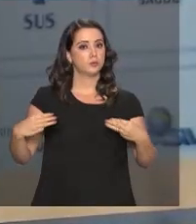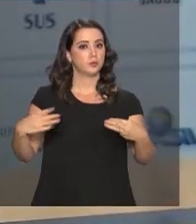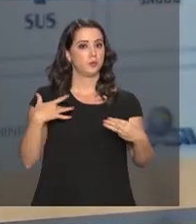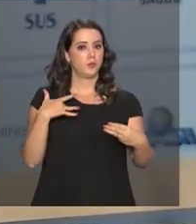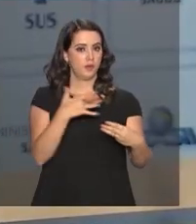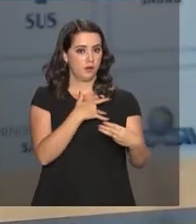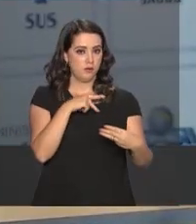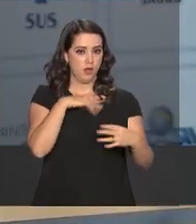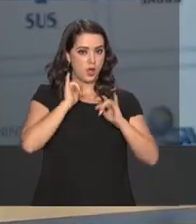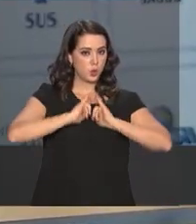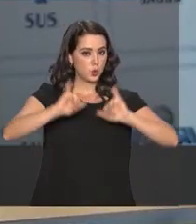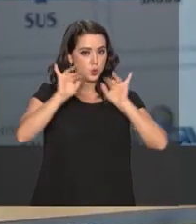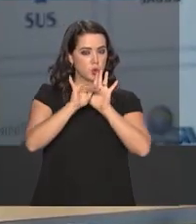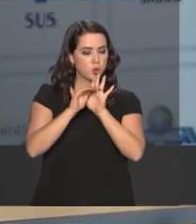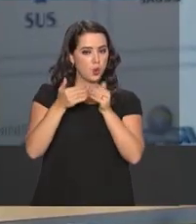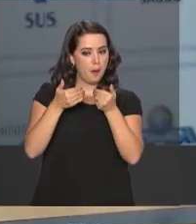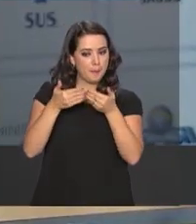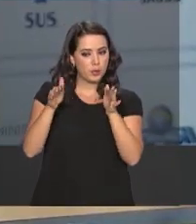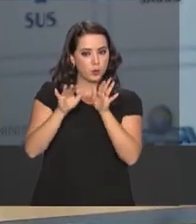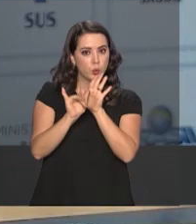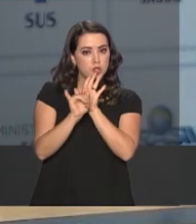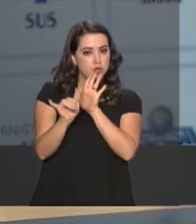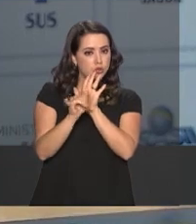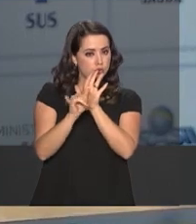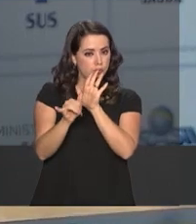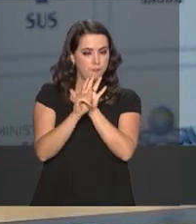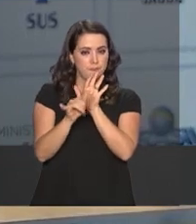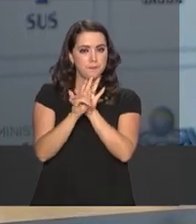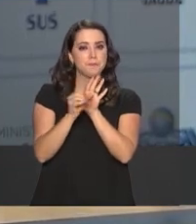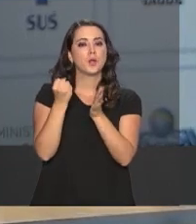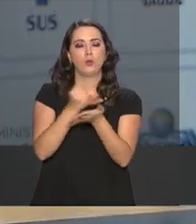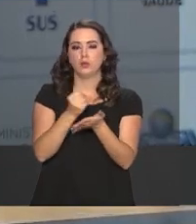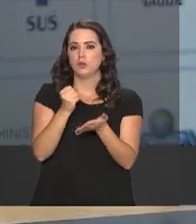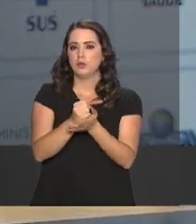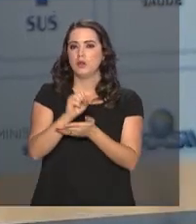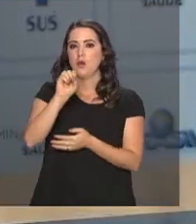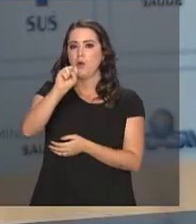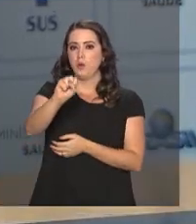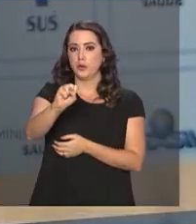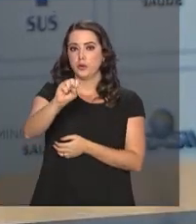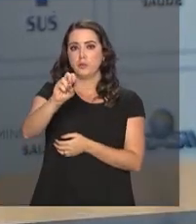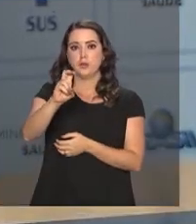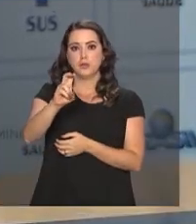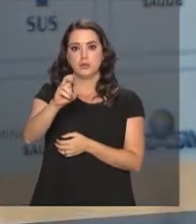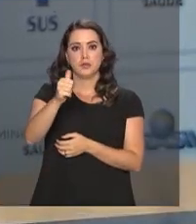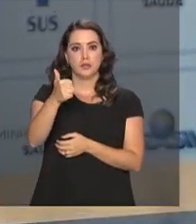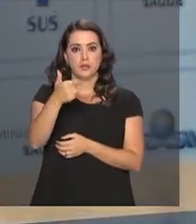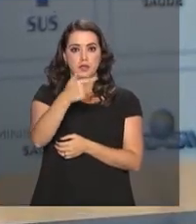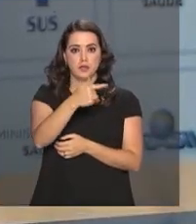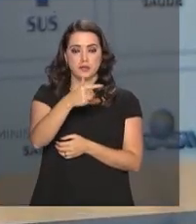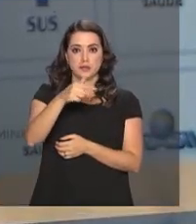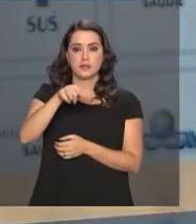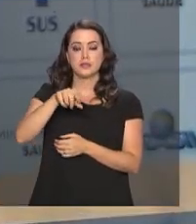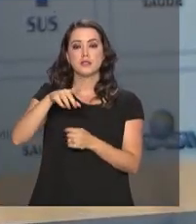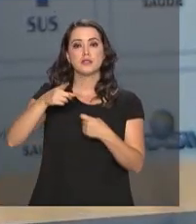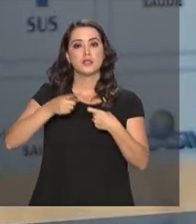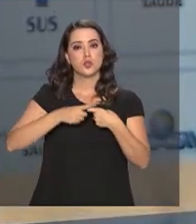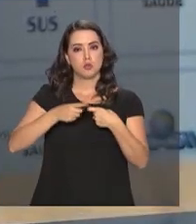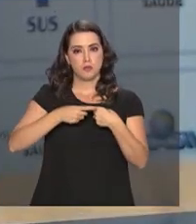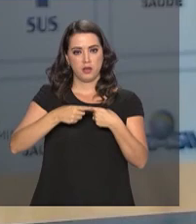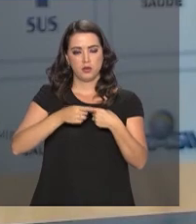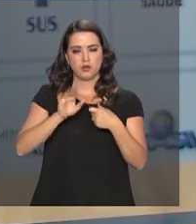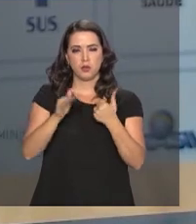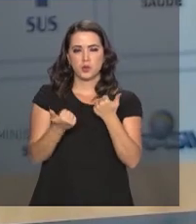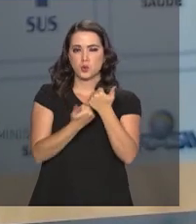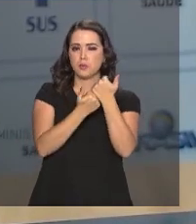anunciou a abertura de edital para contratar oito mil e 517 médicos para preencher as vagas que vinham sendo